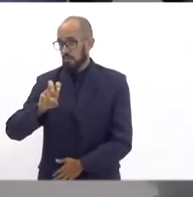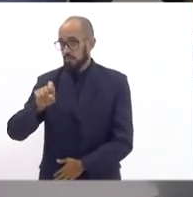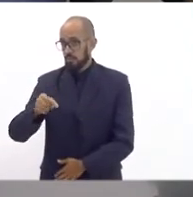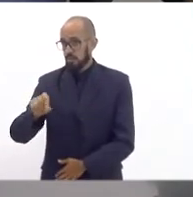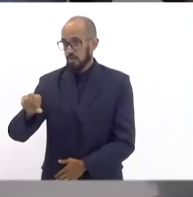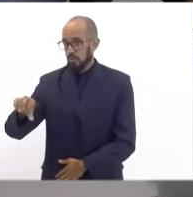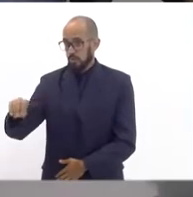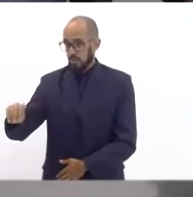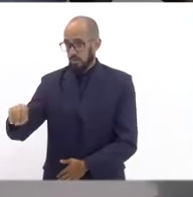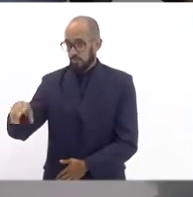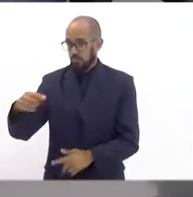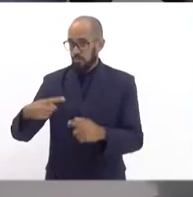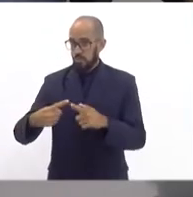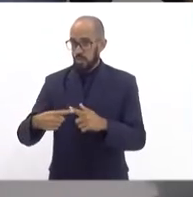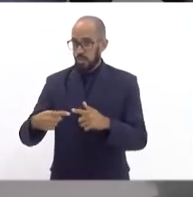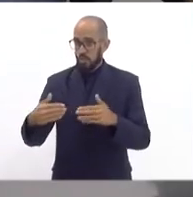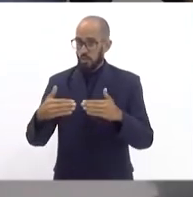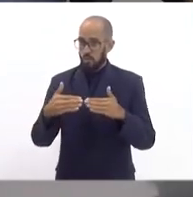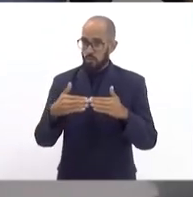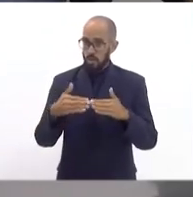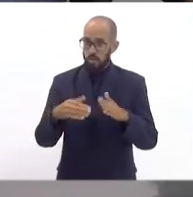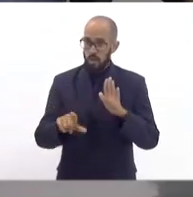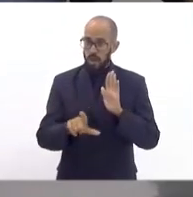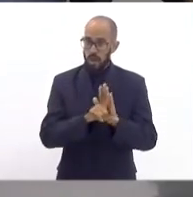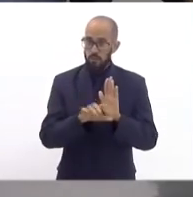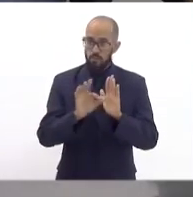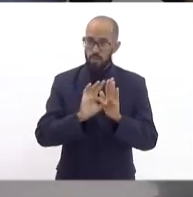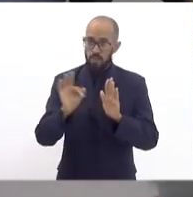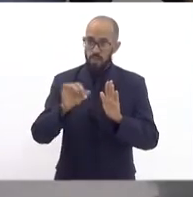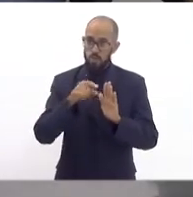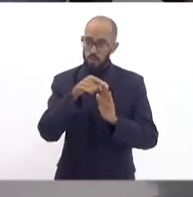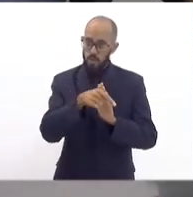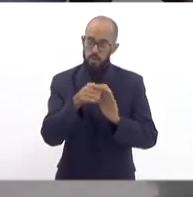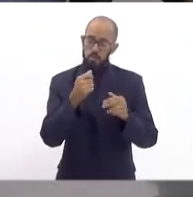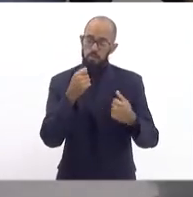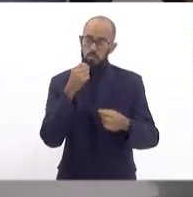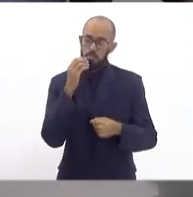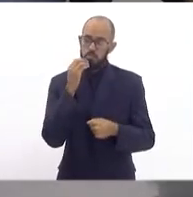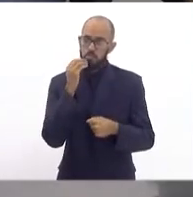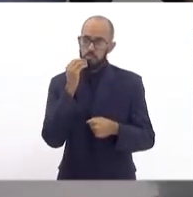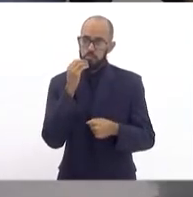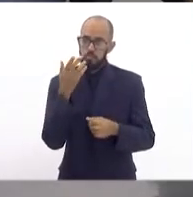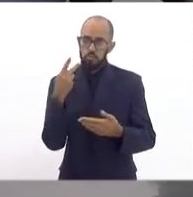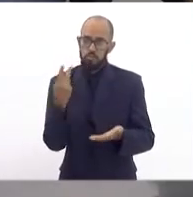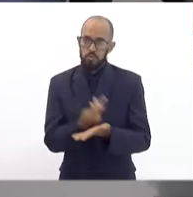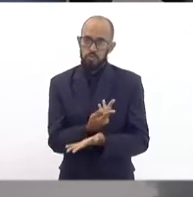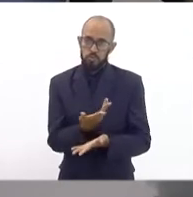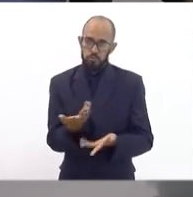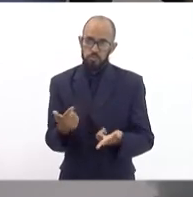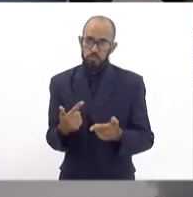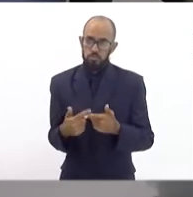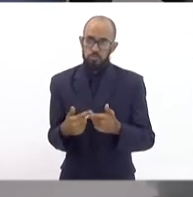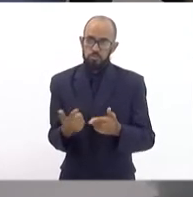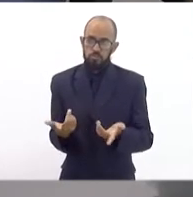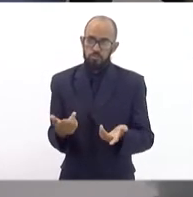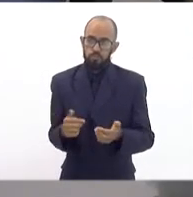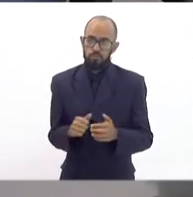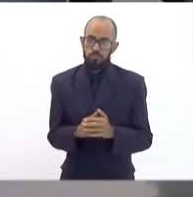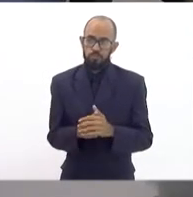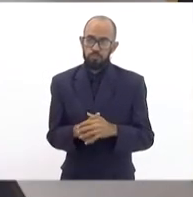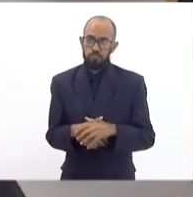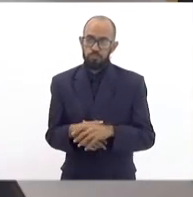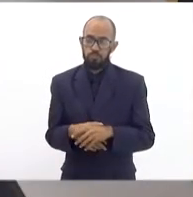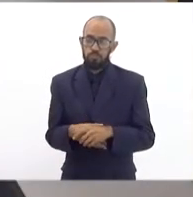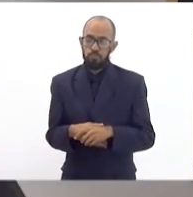teoricamente, segundo a lei federal, era que deveria ter ocorrido, porque teve um descolamento também da